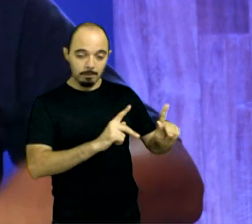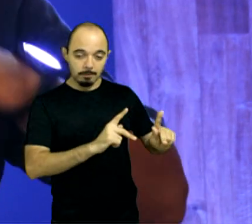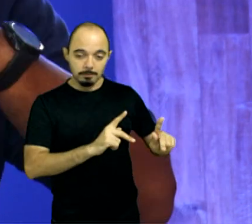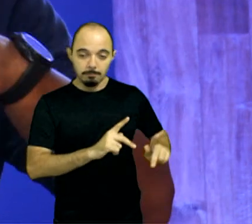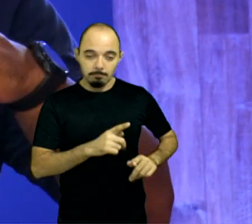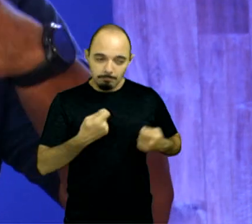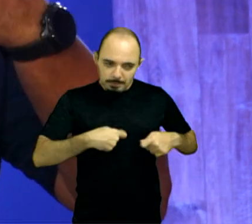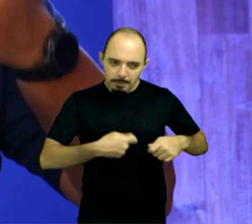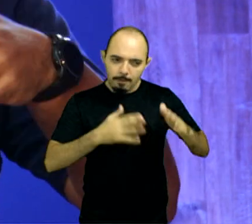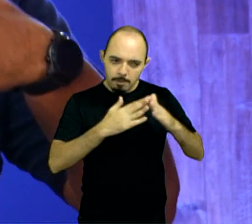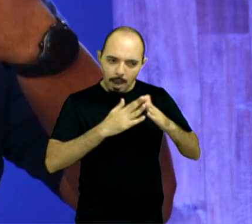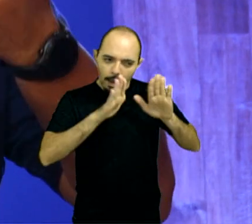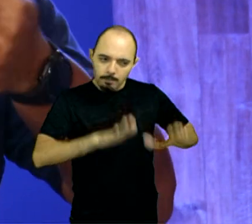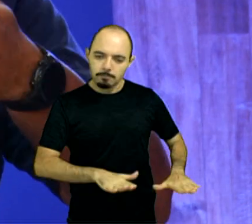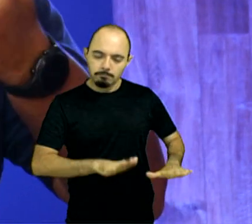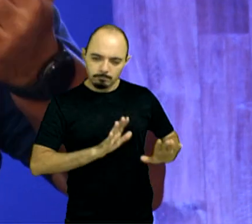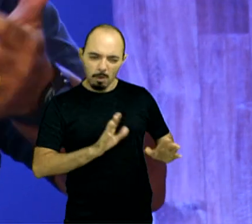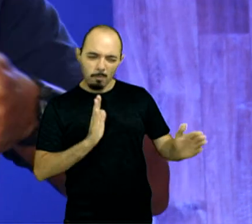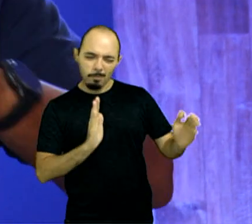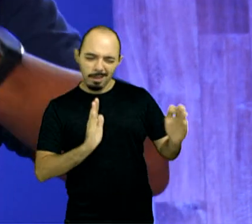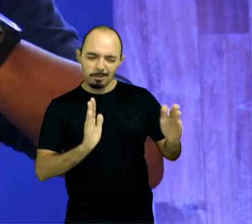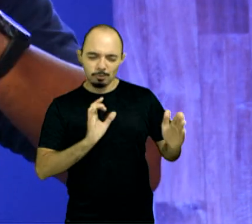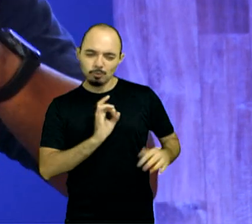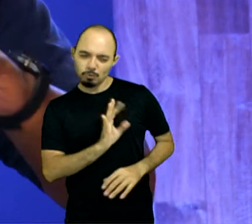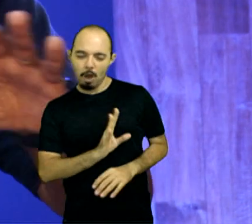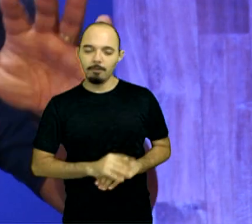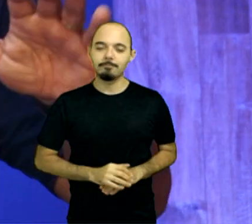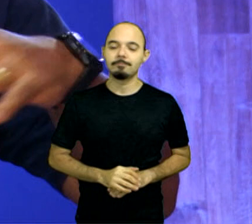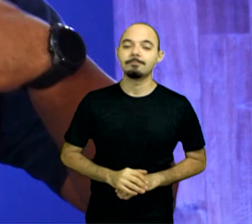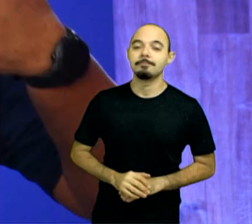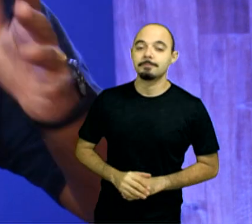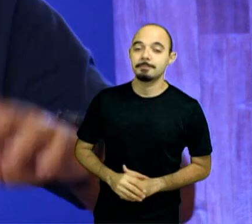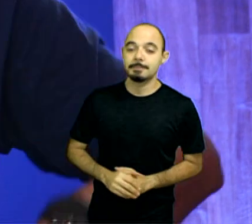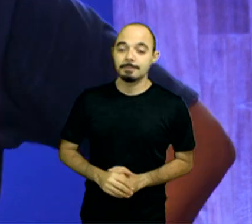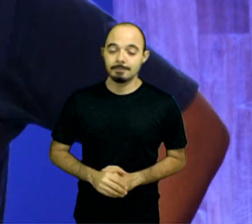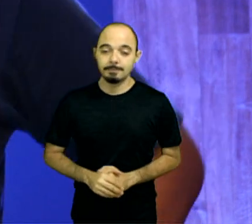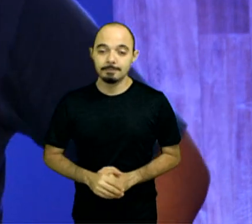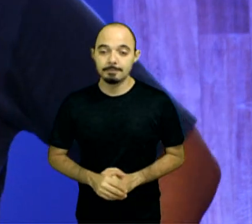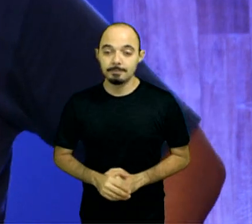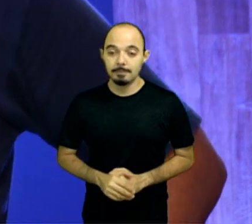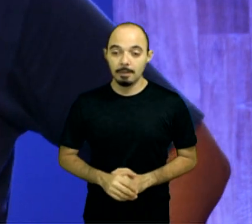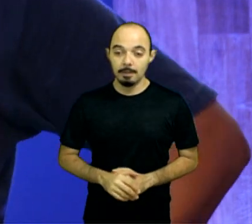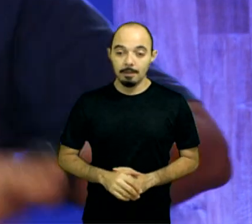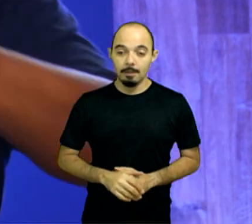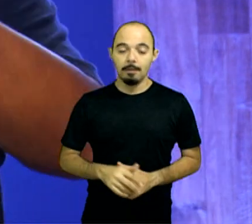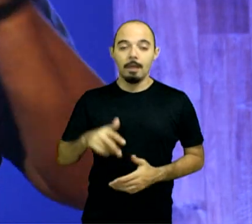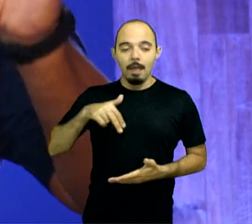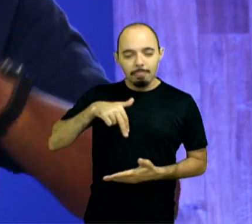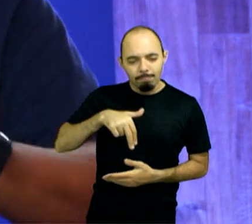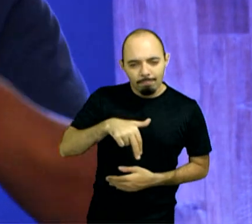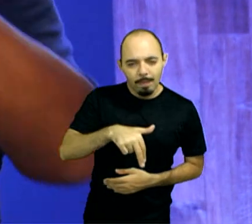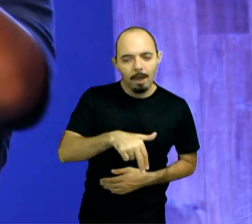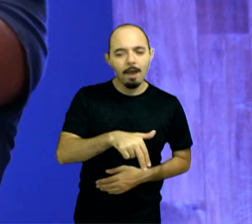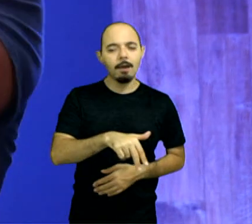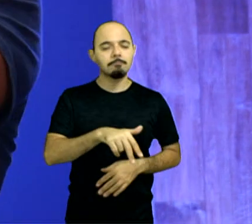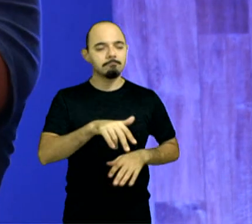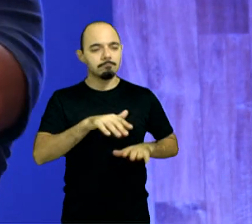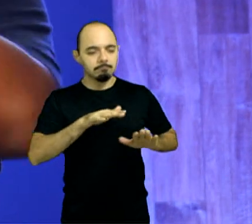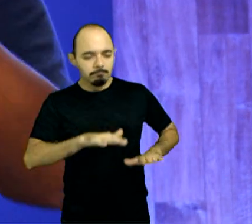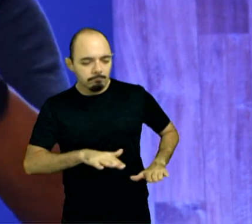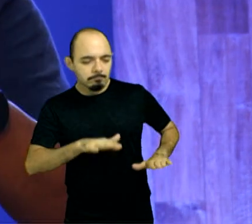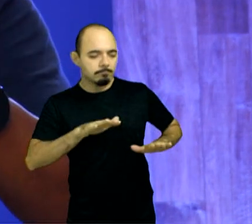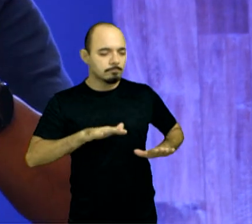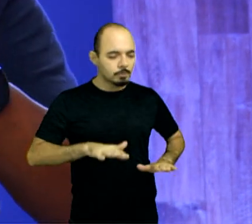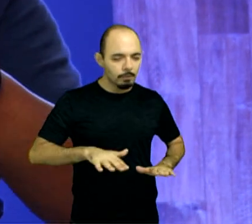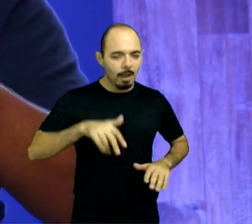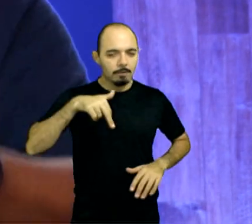Dentro de um período, ele foi... Até liberou, dá caminhadas leves, tudo... E esse período, passou a primeira parte,